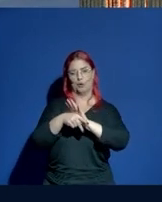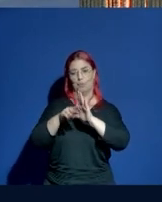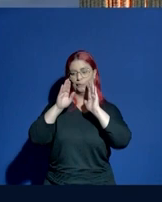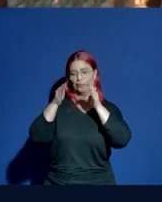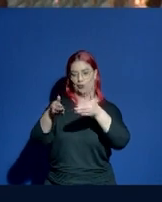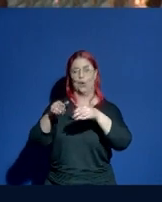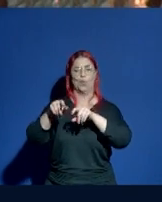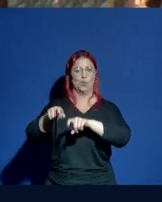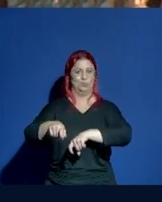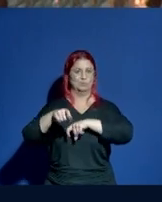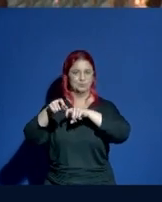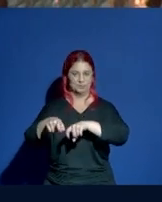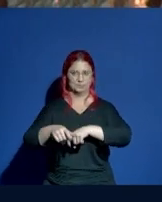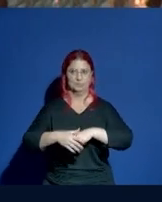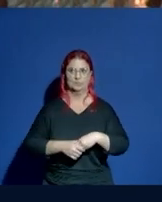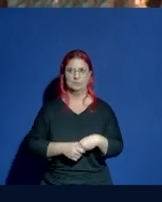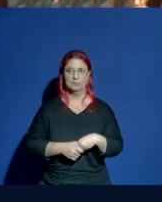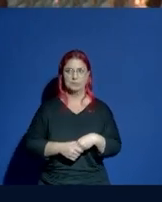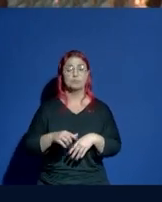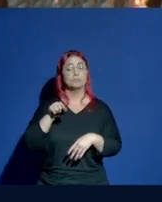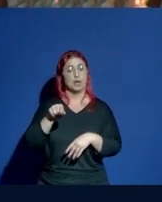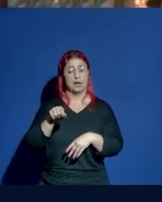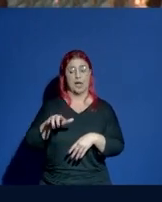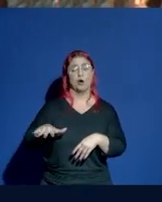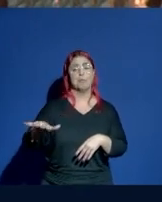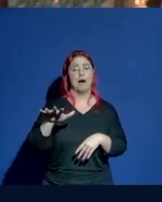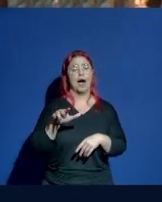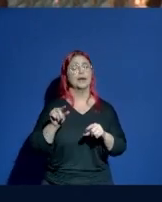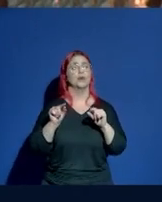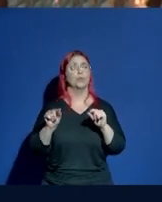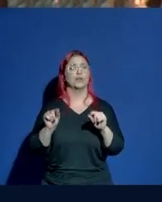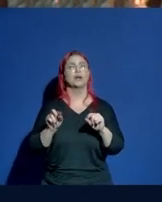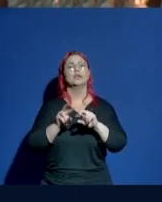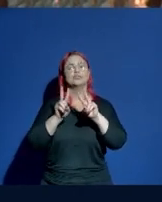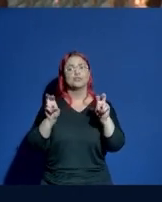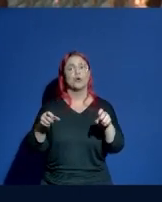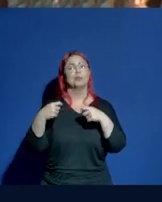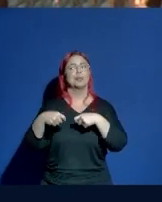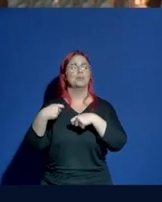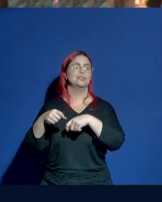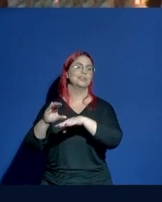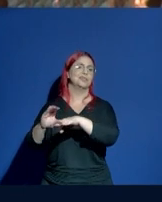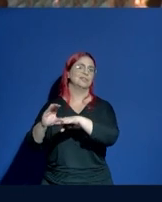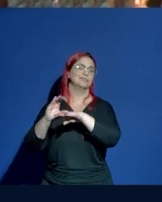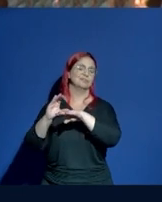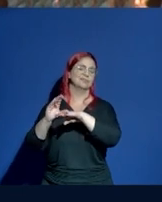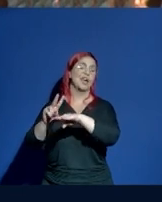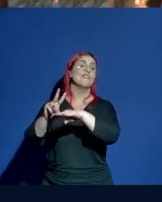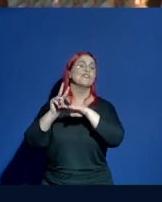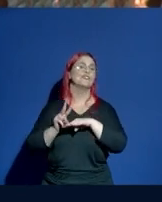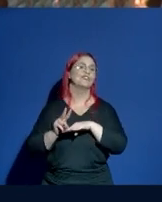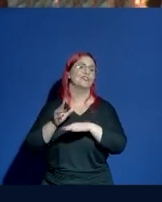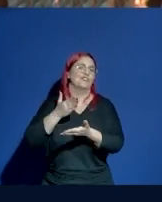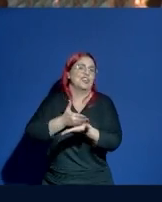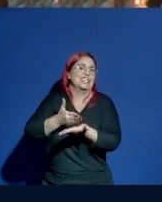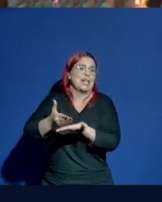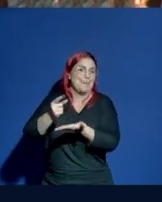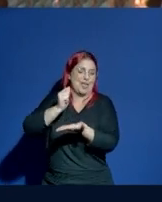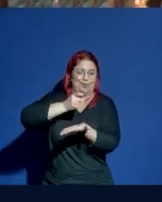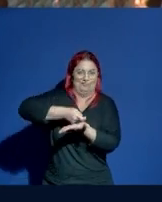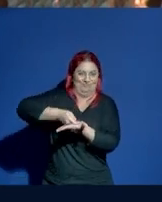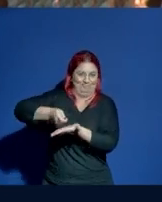né é um setor também que ele é muito dependente de linhas e financiamento linhas de crédito né isso muito